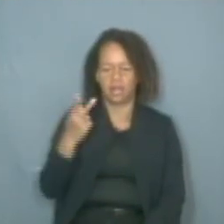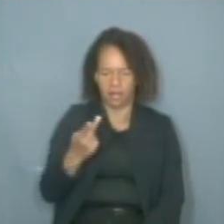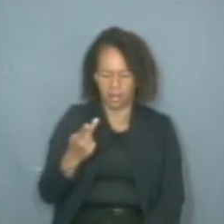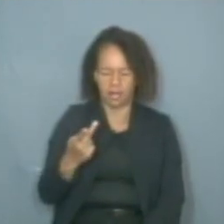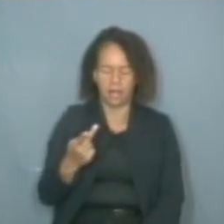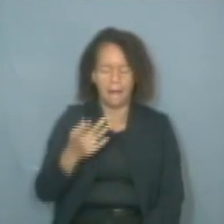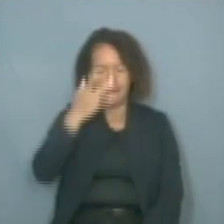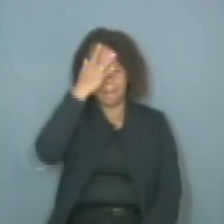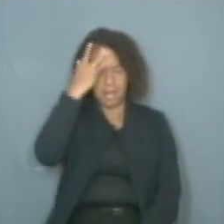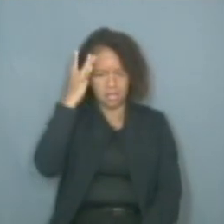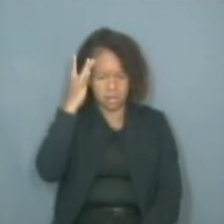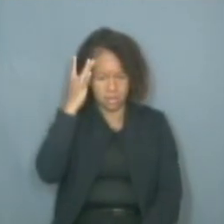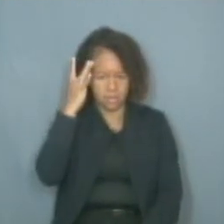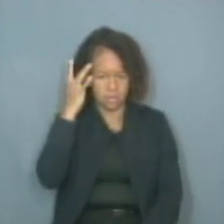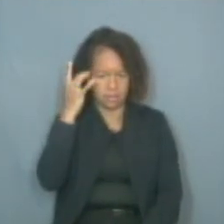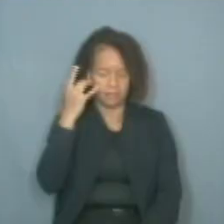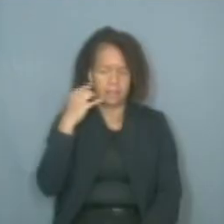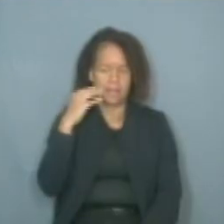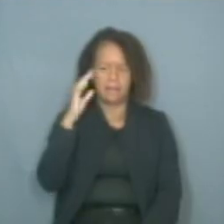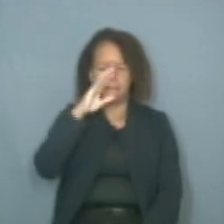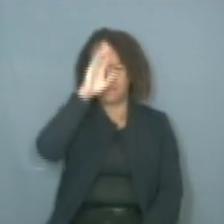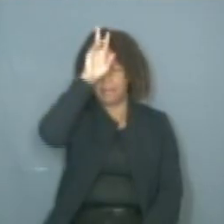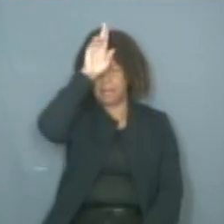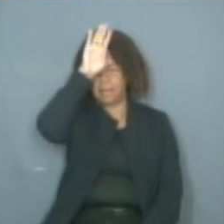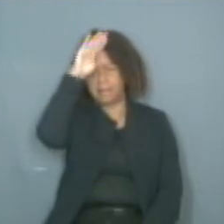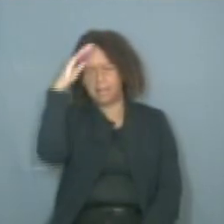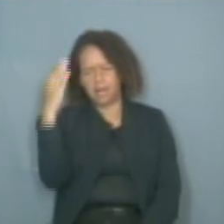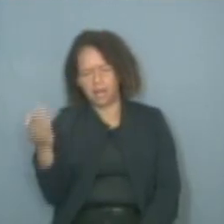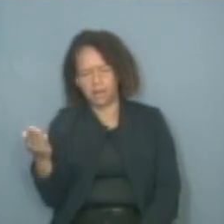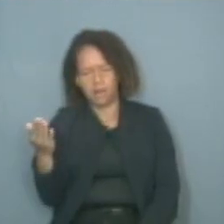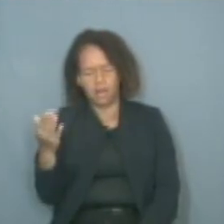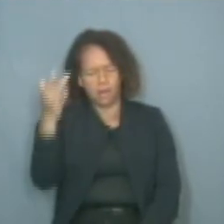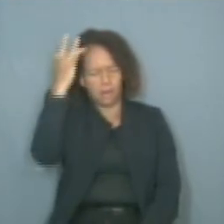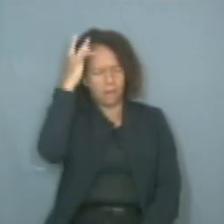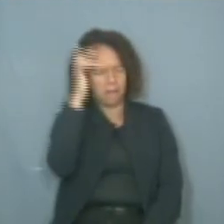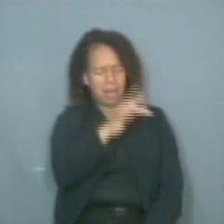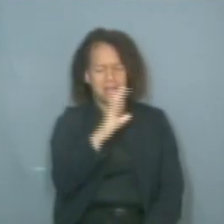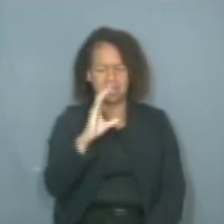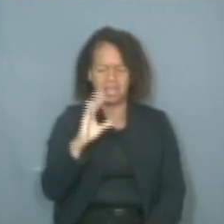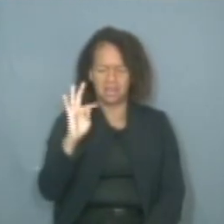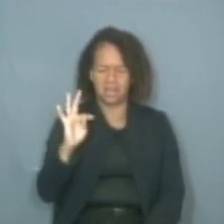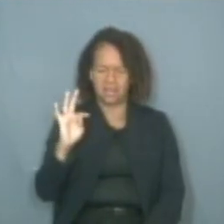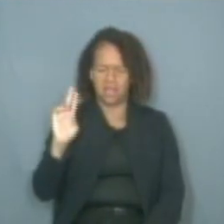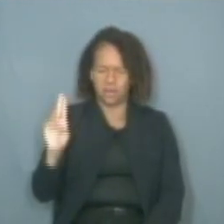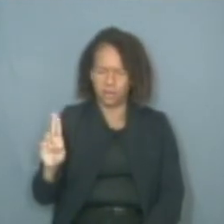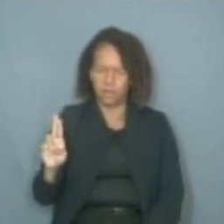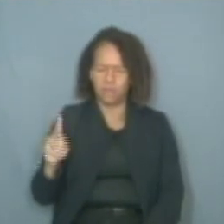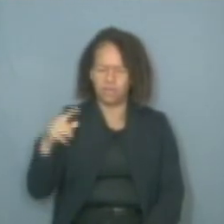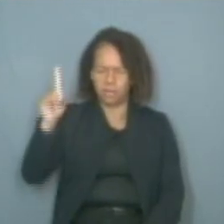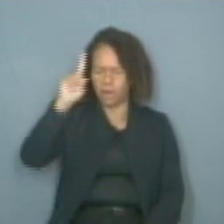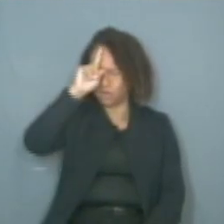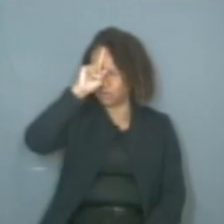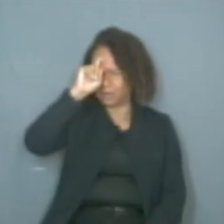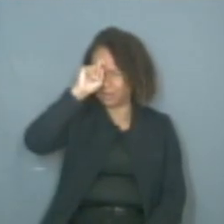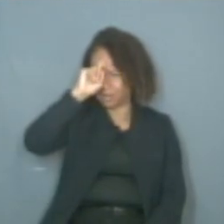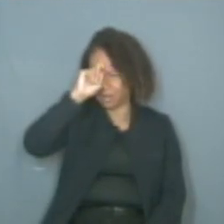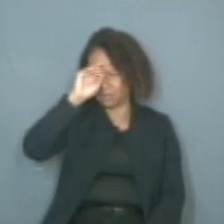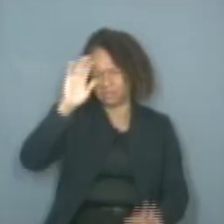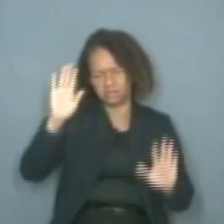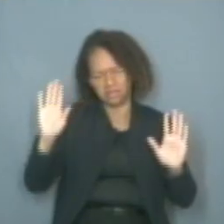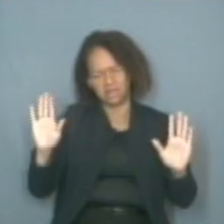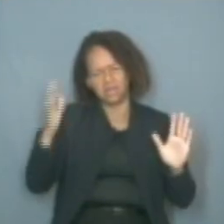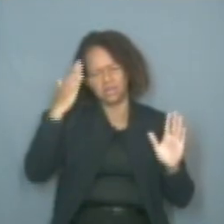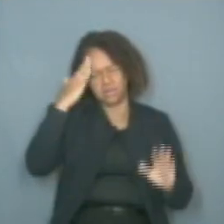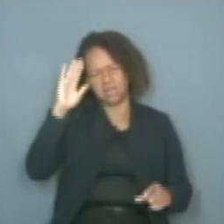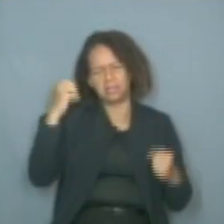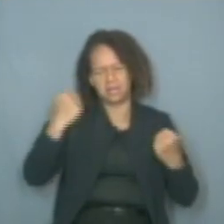e a pessoa passou mal, querer culpar a CTTU porque a pessoa passou mal, foi para um hospital, eu acho que essa pessoa já